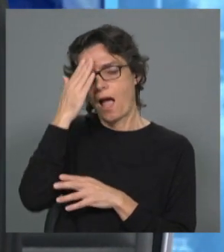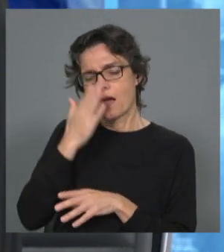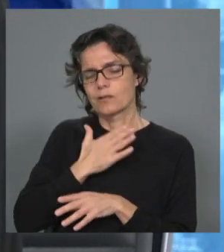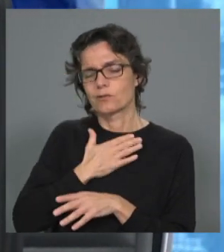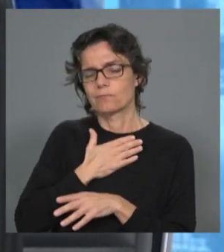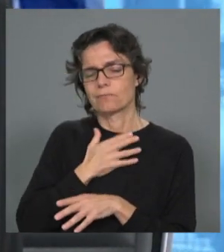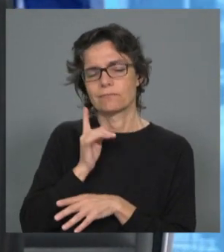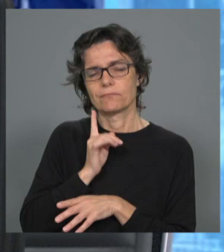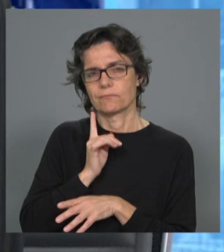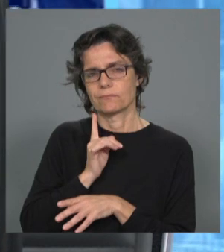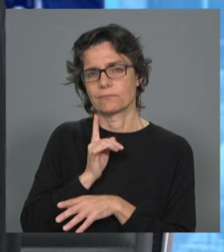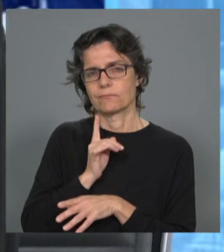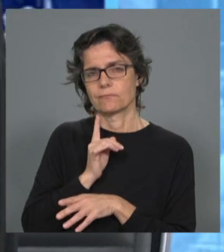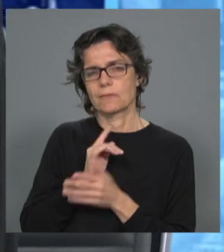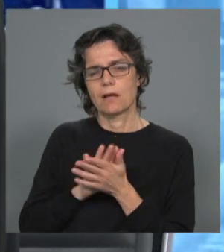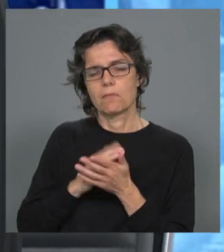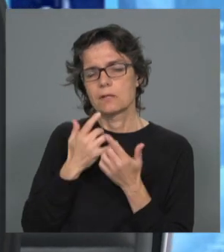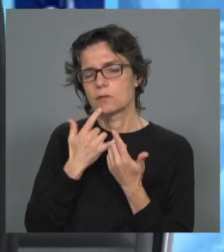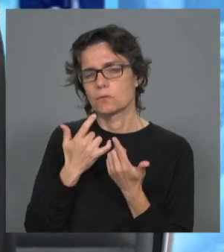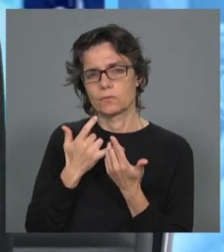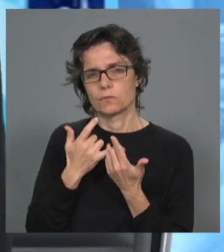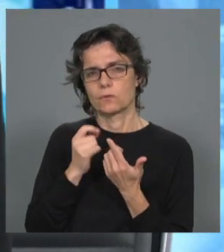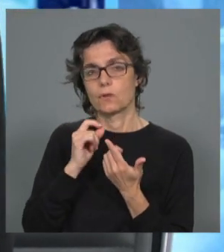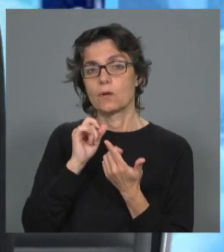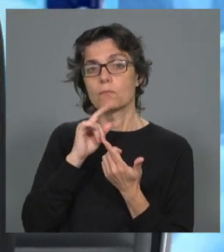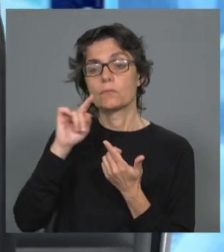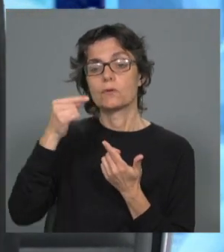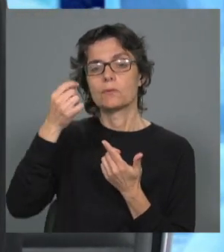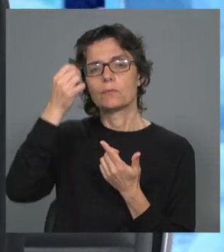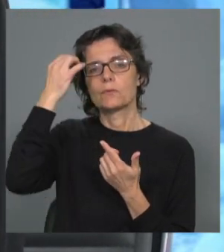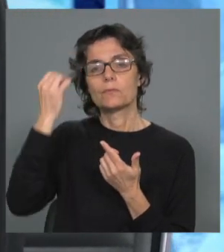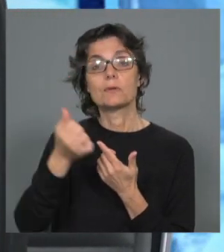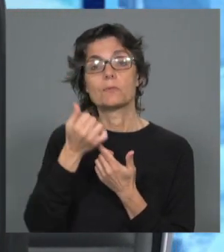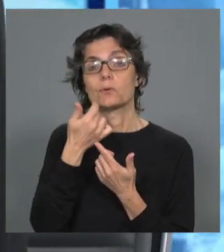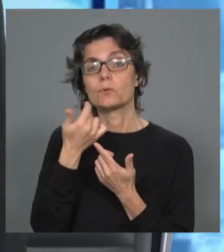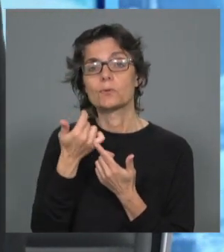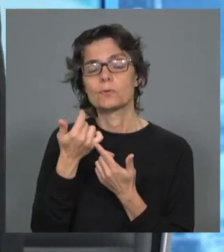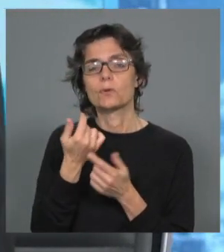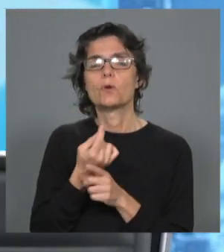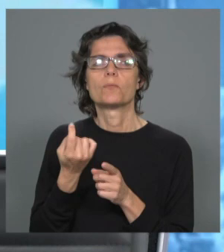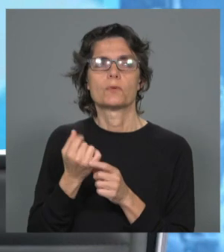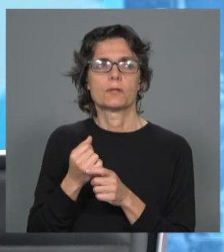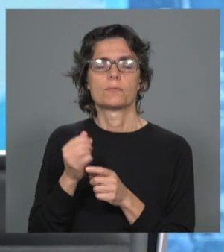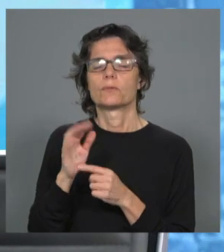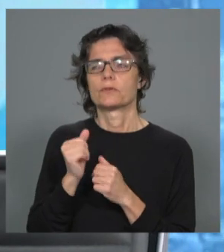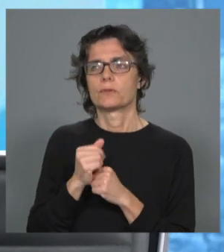absolutamente fundamentais para depois podermos compreender toda uma série de outras questões. Quer dizer, nós não podemos partir